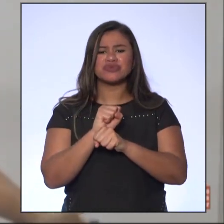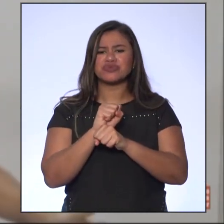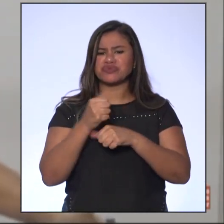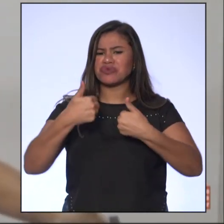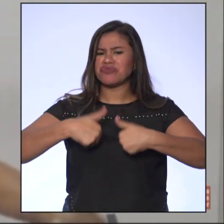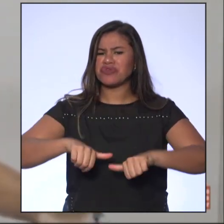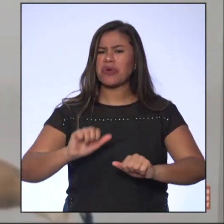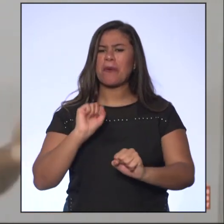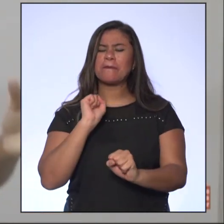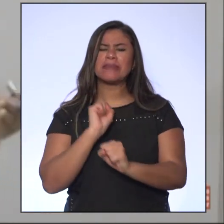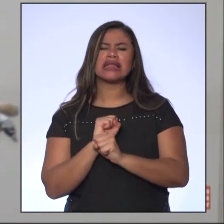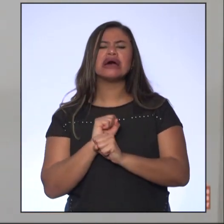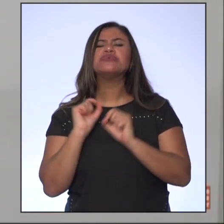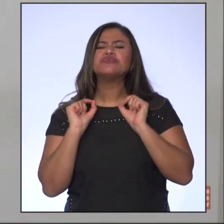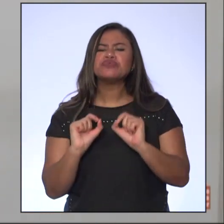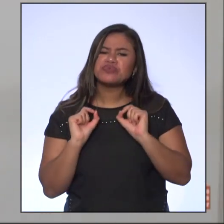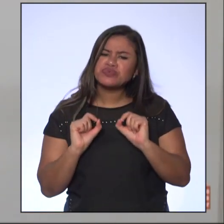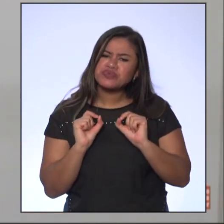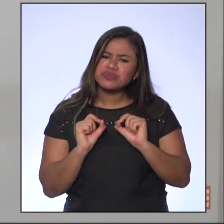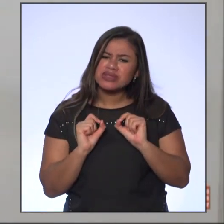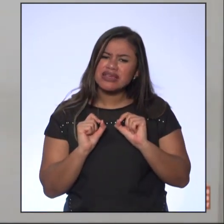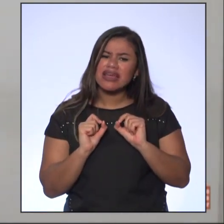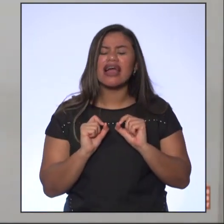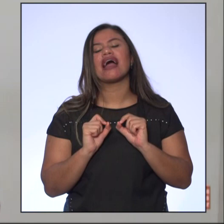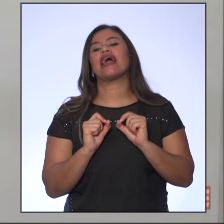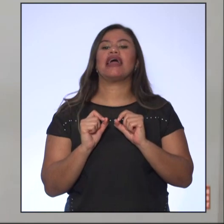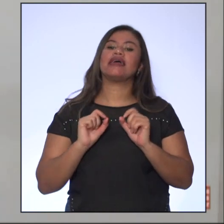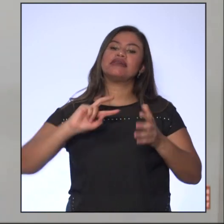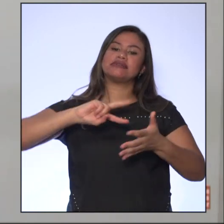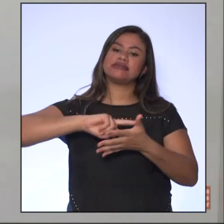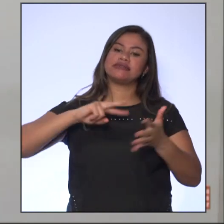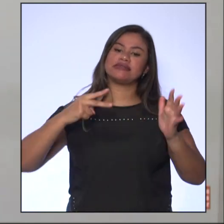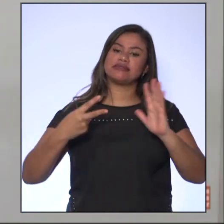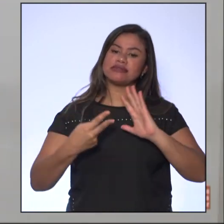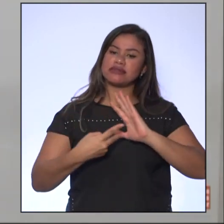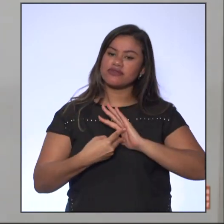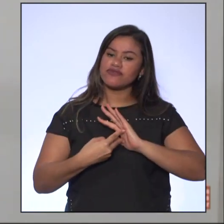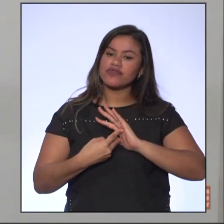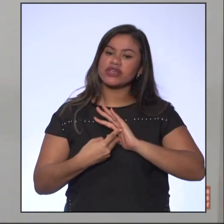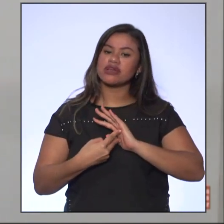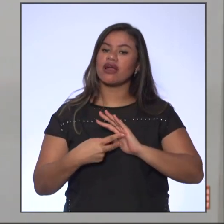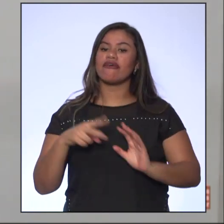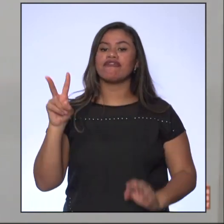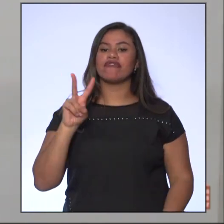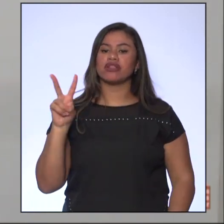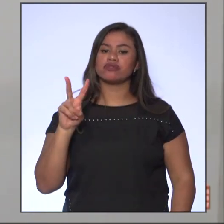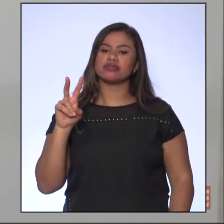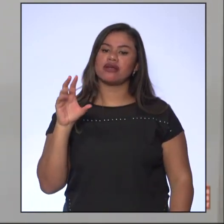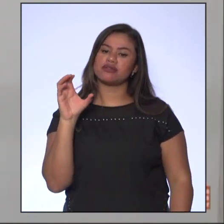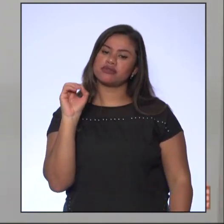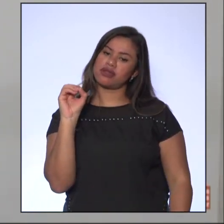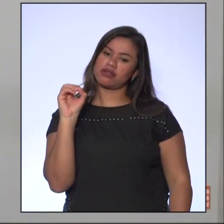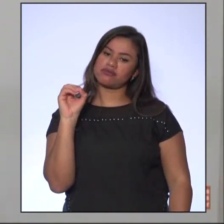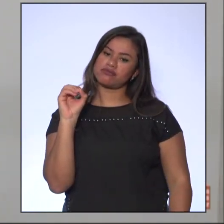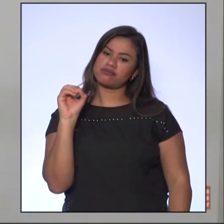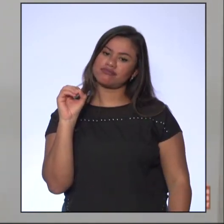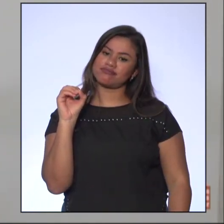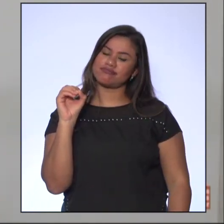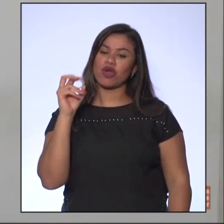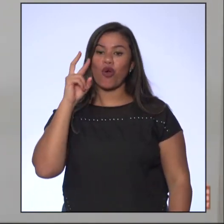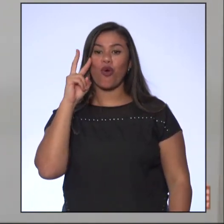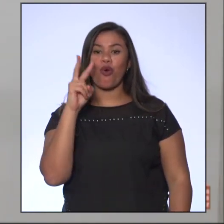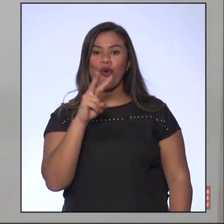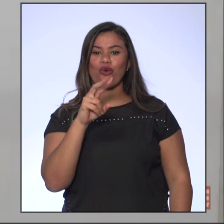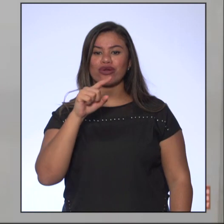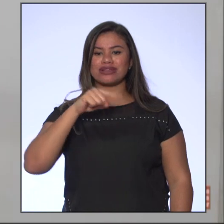permanecer parado? Permanecer parado quer dizer que a velocidade vai de zero. Basta você olhar no gráfico